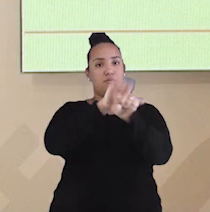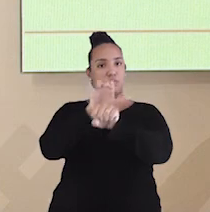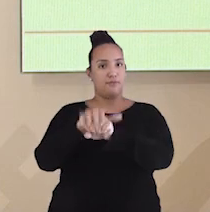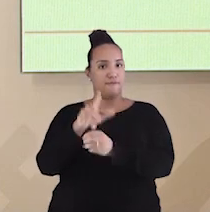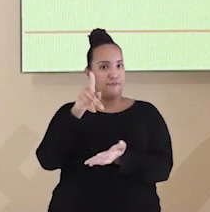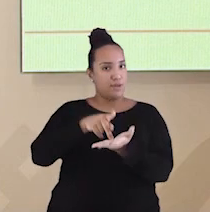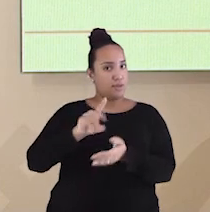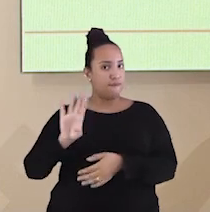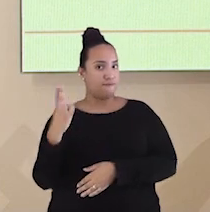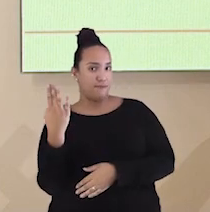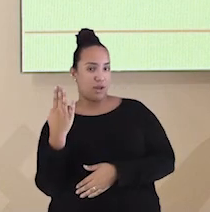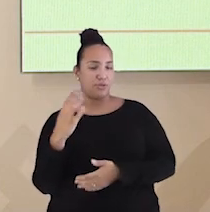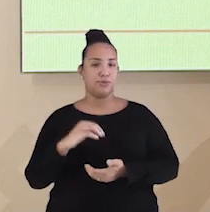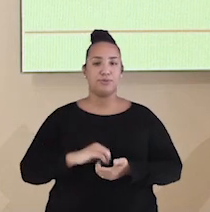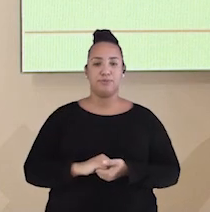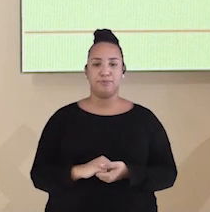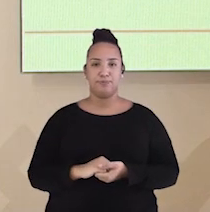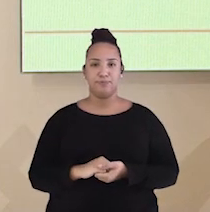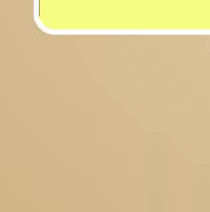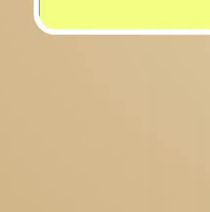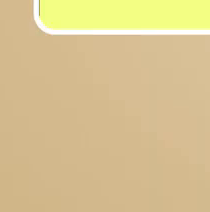asteca. Verdadeiro ou falso?